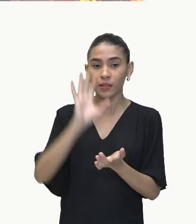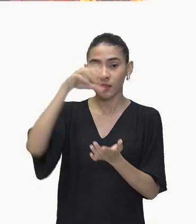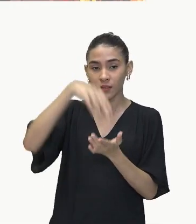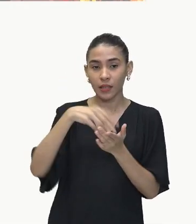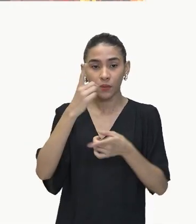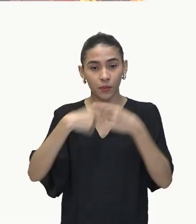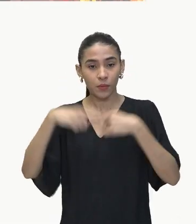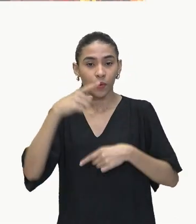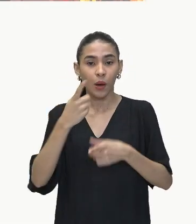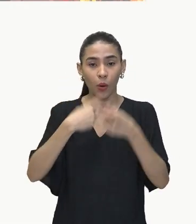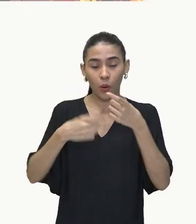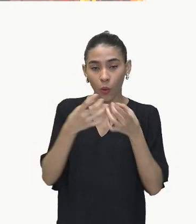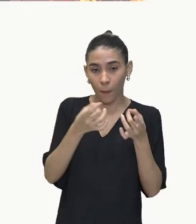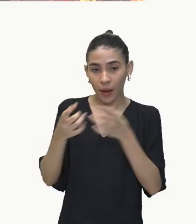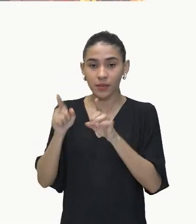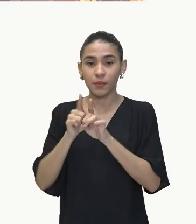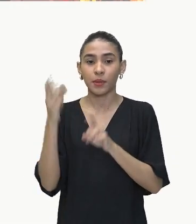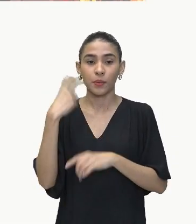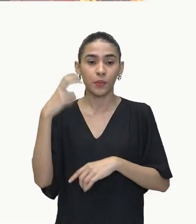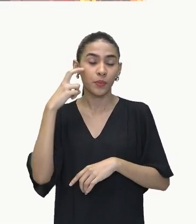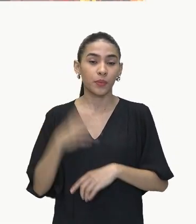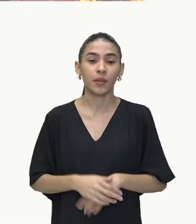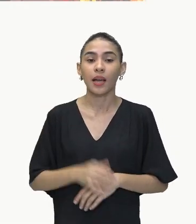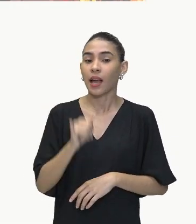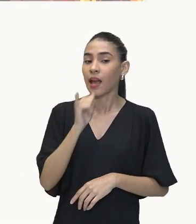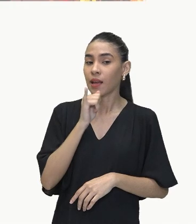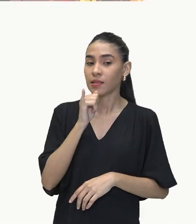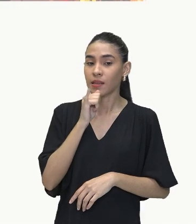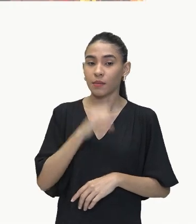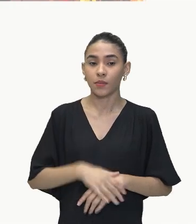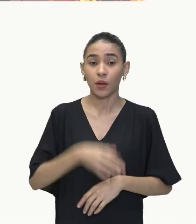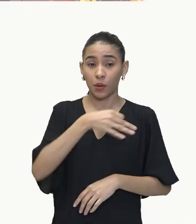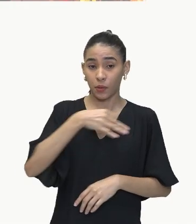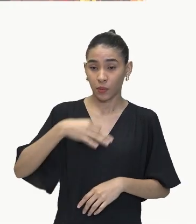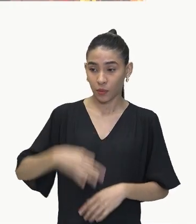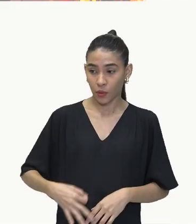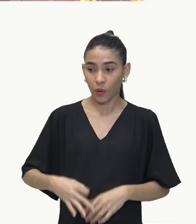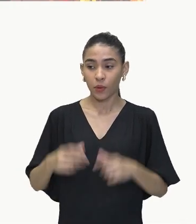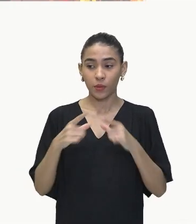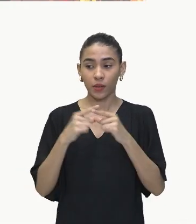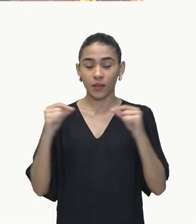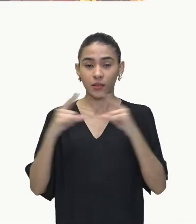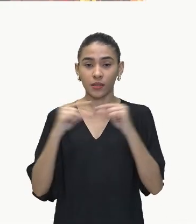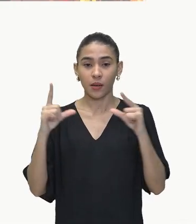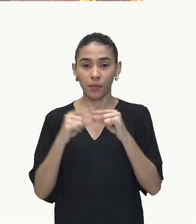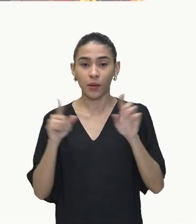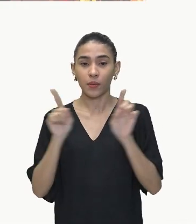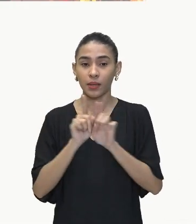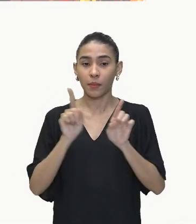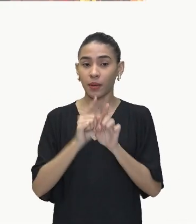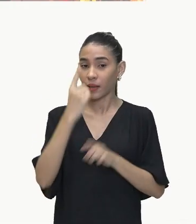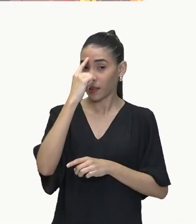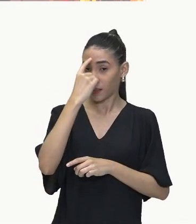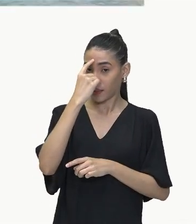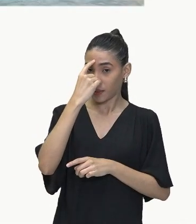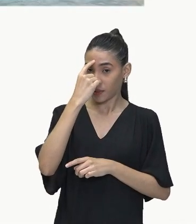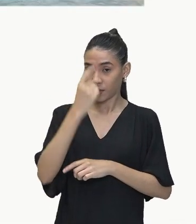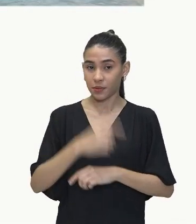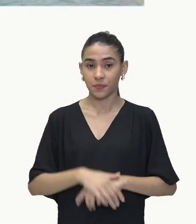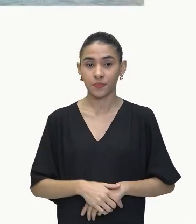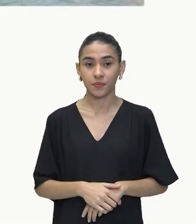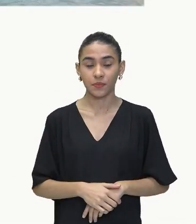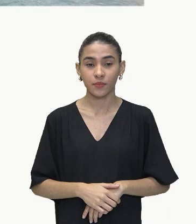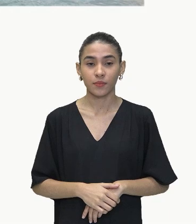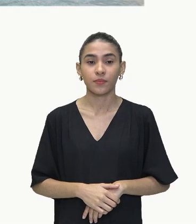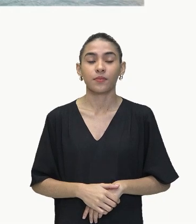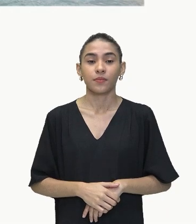inovação, comércio e cultura. Os exemplos aí estão em Tóquio, no Japão, e Mumbai, na Índia.